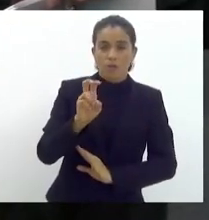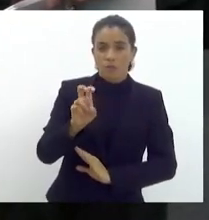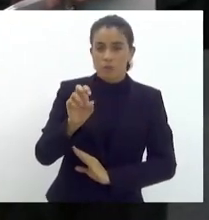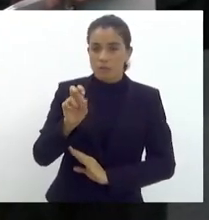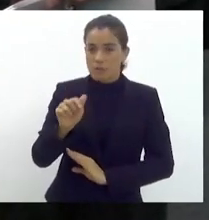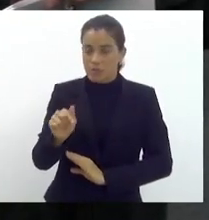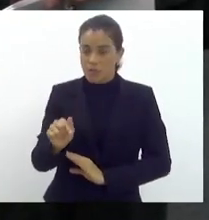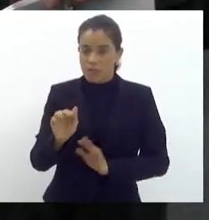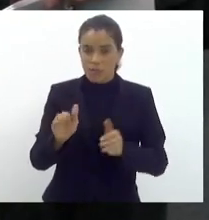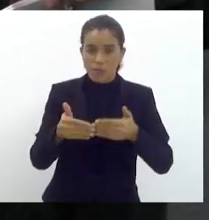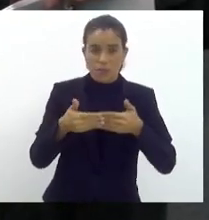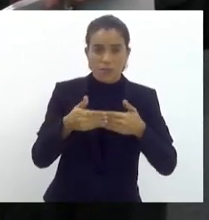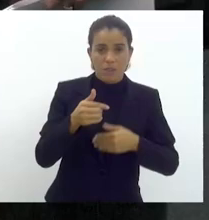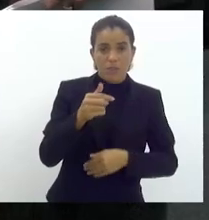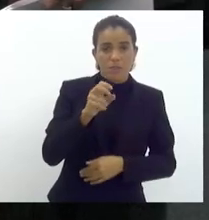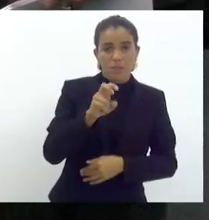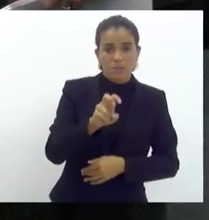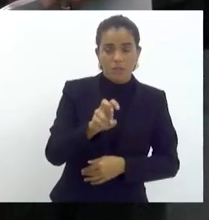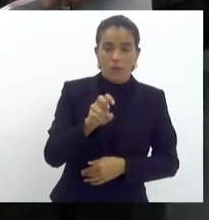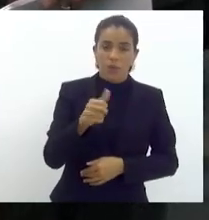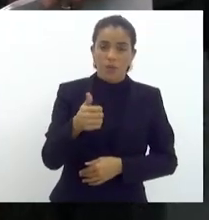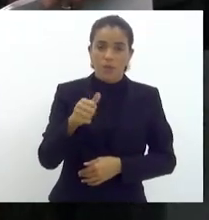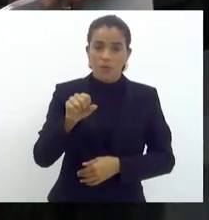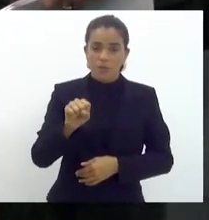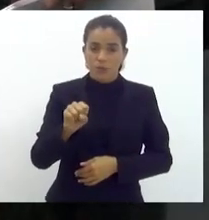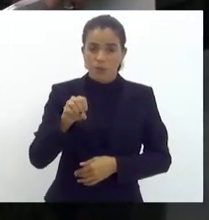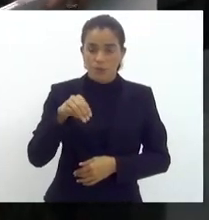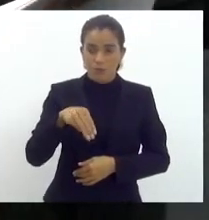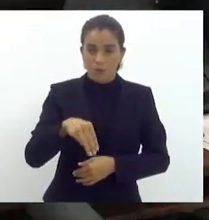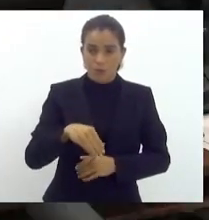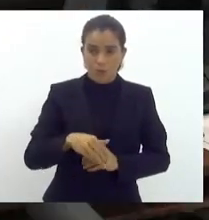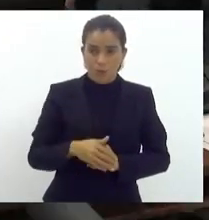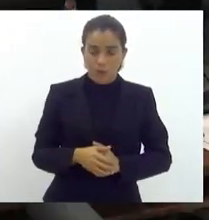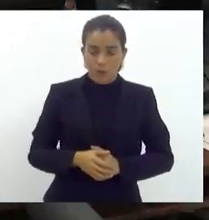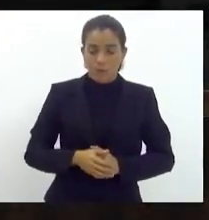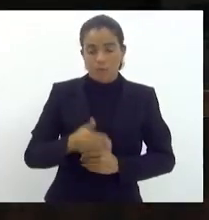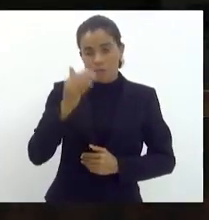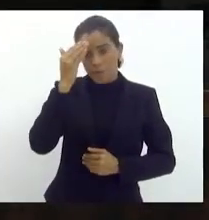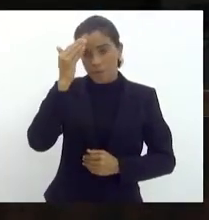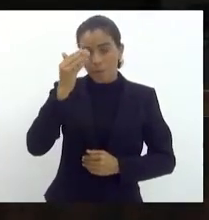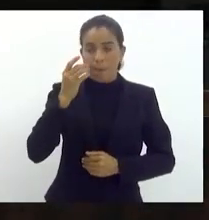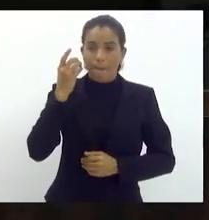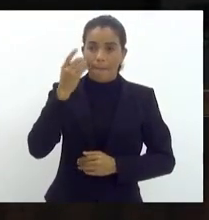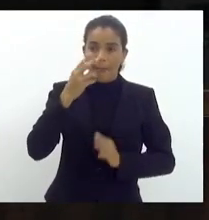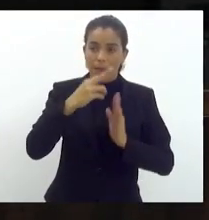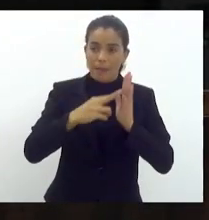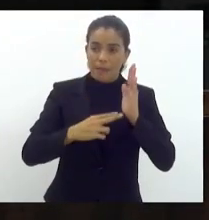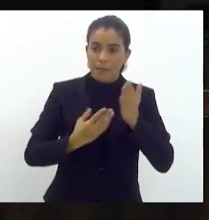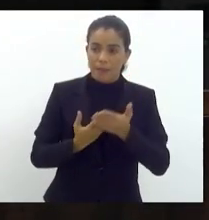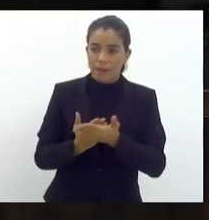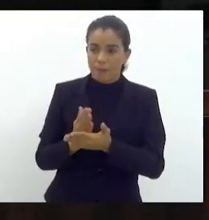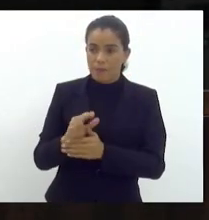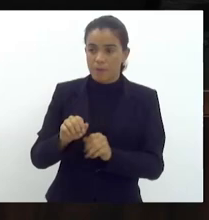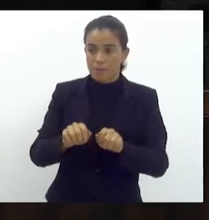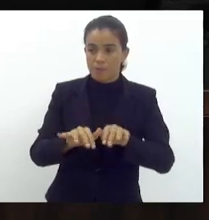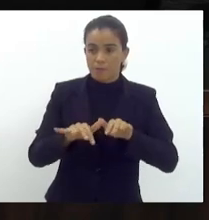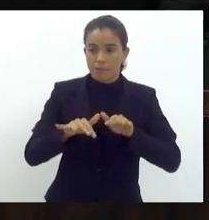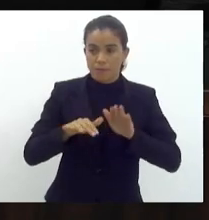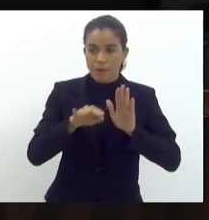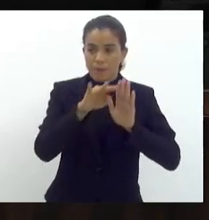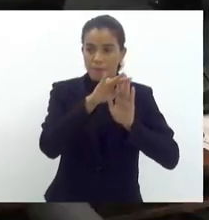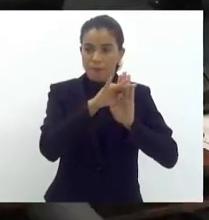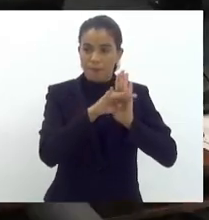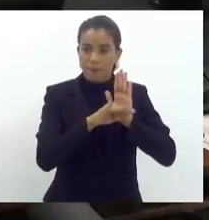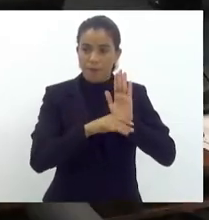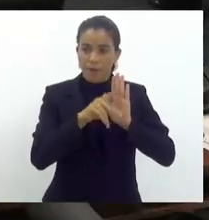encerrando-se às 17 horas e 18 minutos Obrigado Deputado André Corrêa Líder aprovada ata passa a ser a ordem do